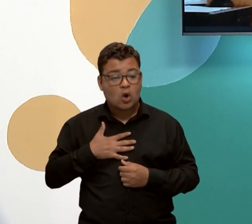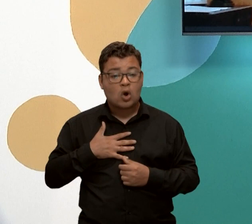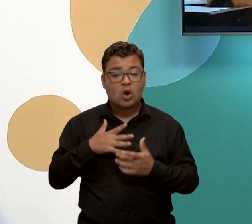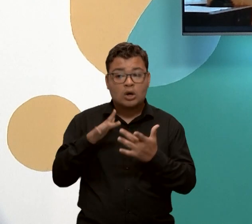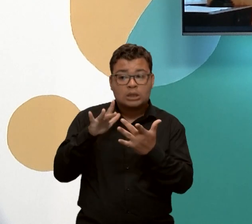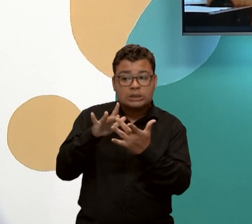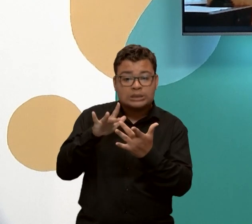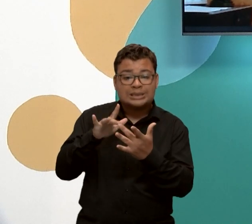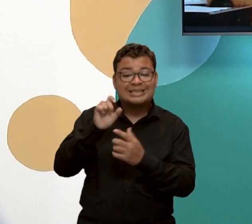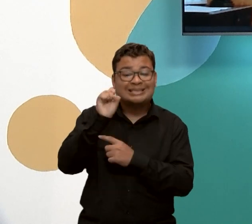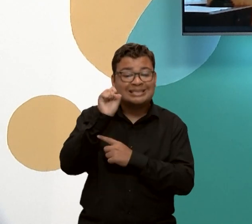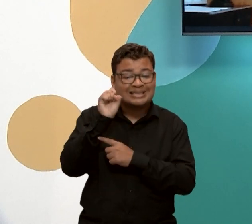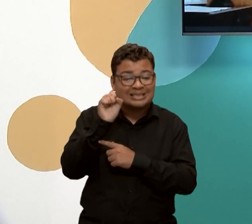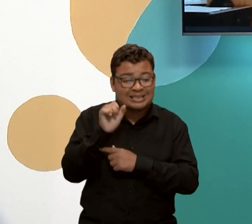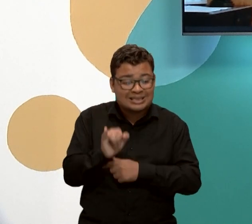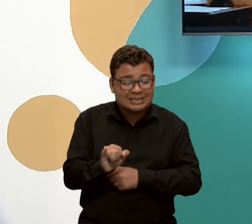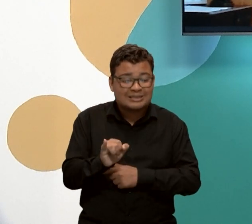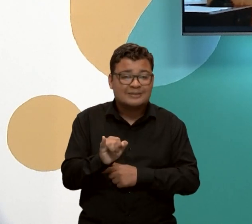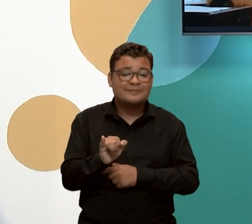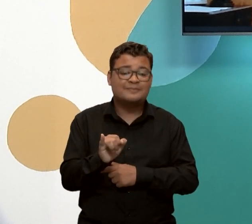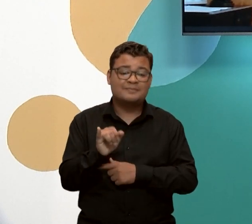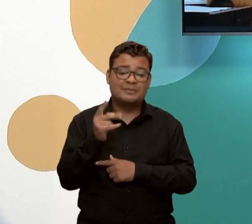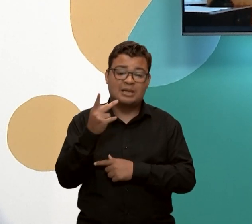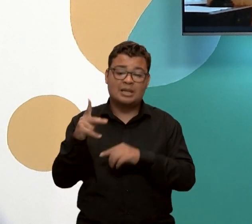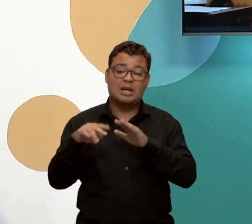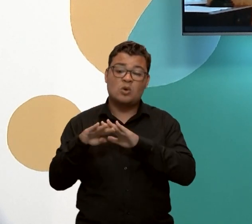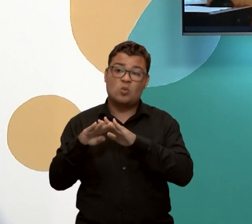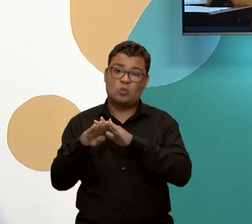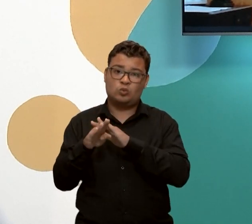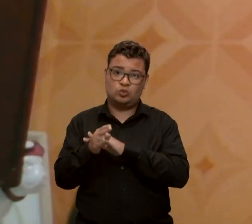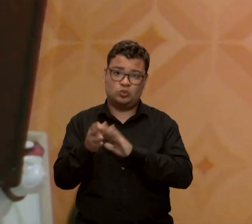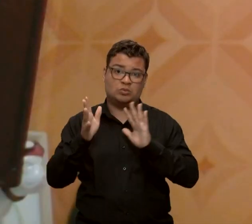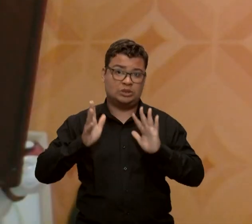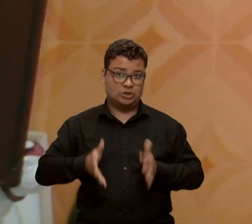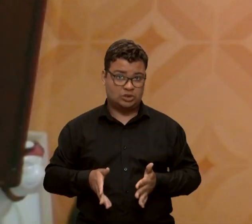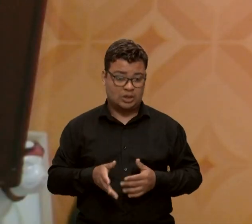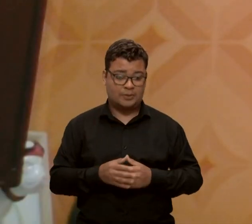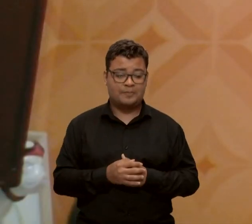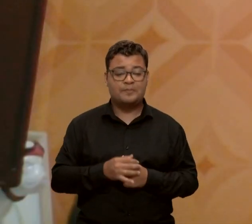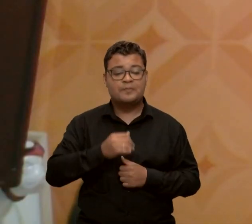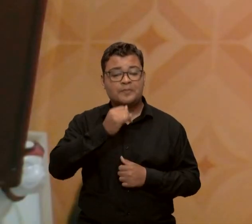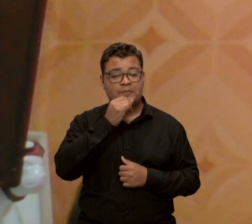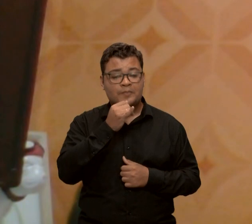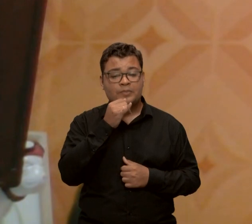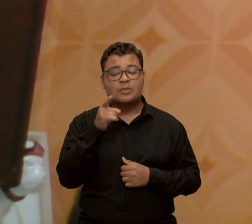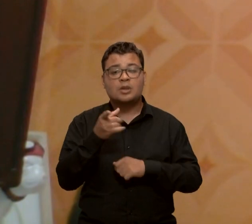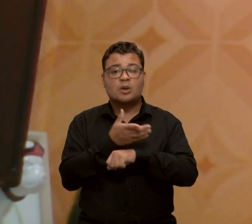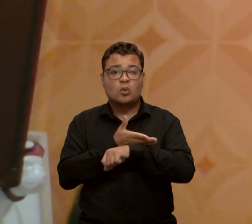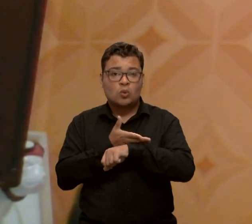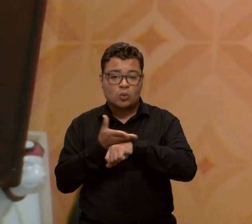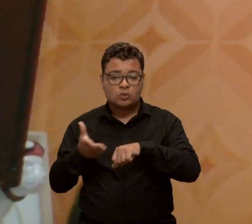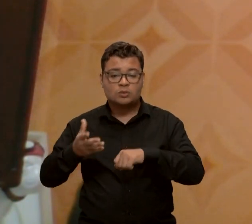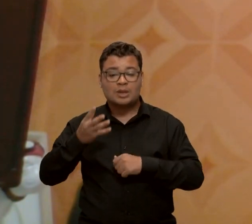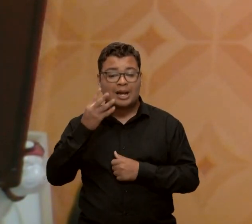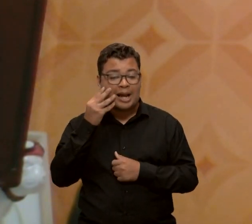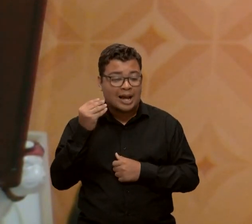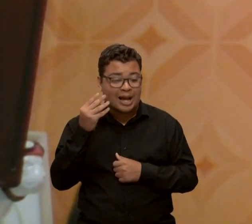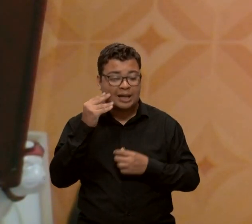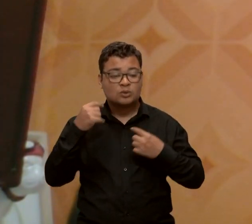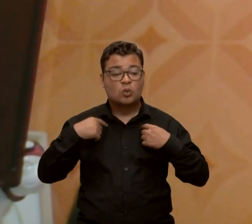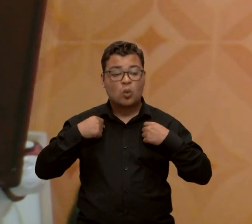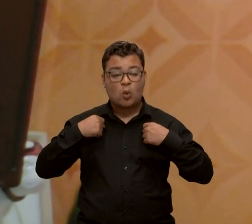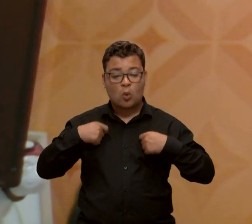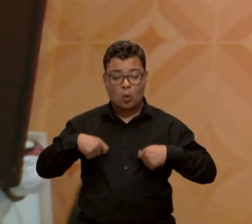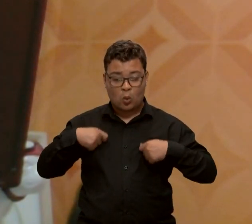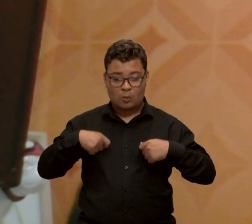encostando nele se ele tiver costume de ter. Então, por exemplo, se você é acostumado a colocar roupa nos seus